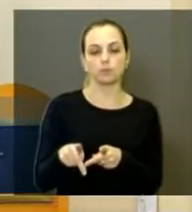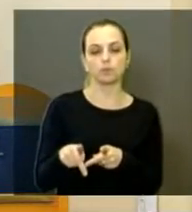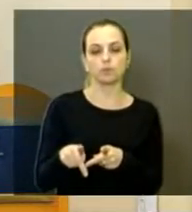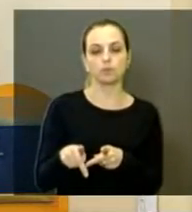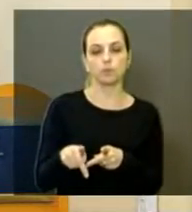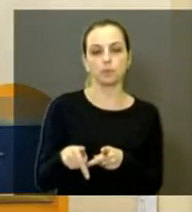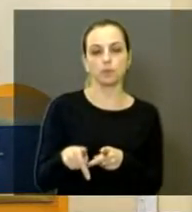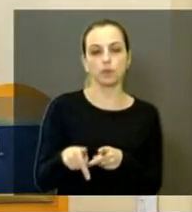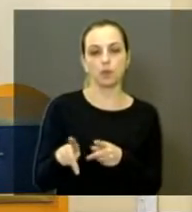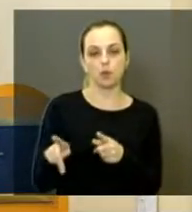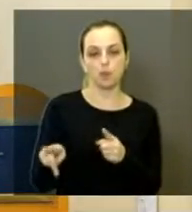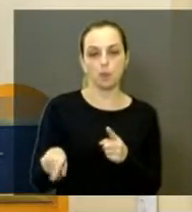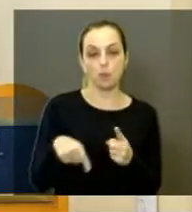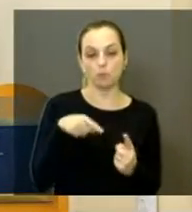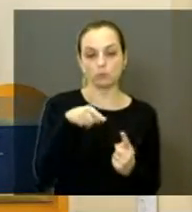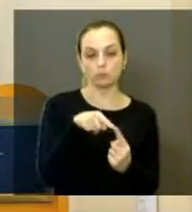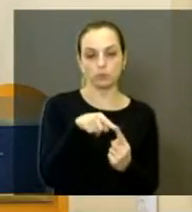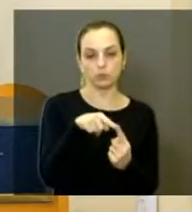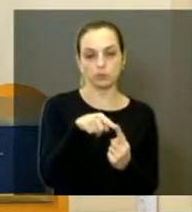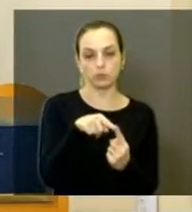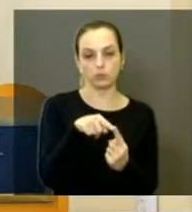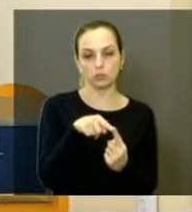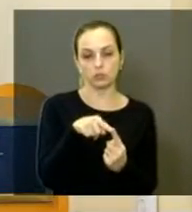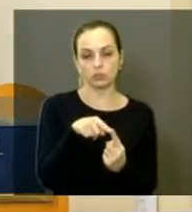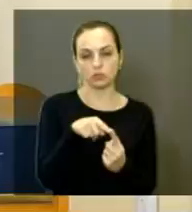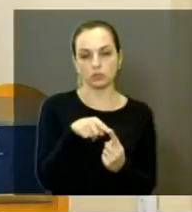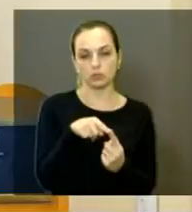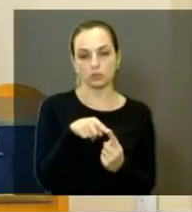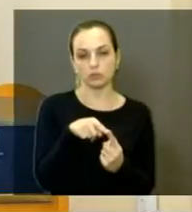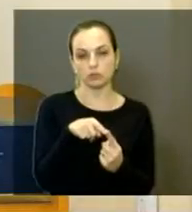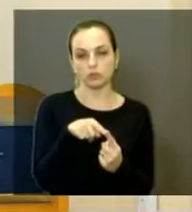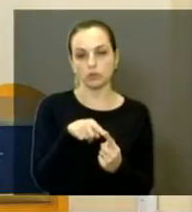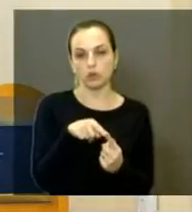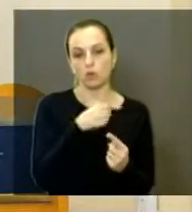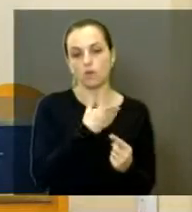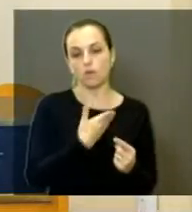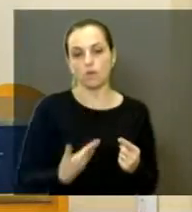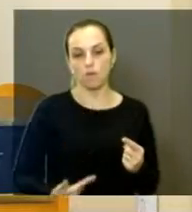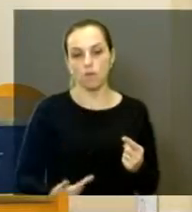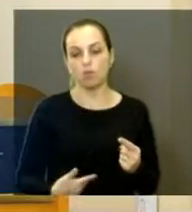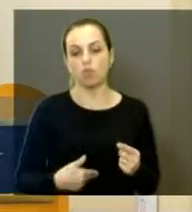E eu tenho o objetivo de justamente legislar para o povo.